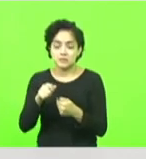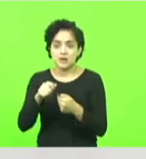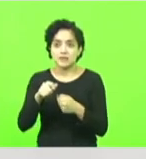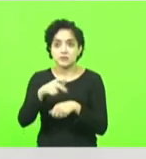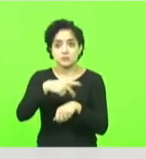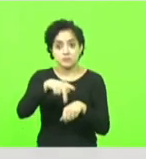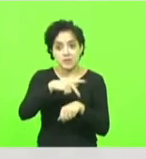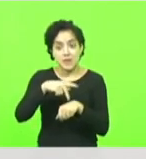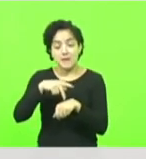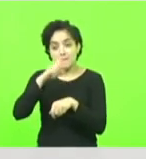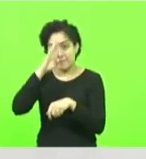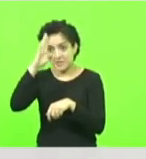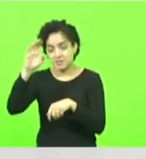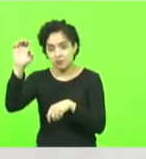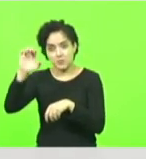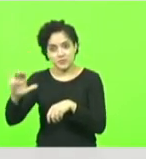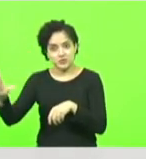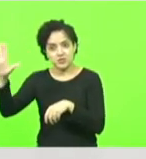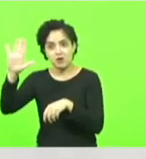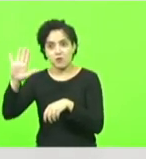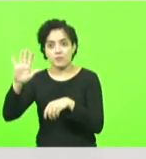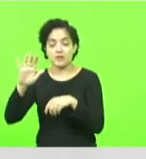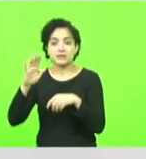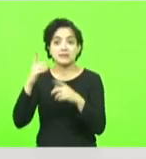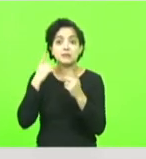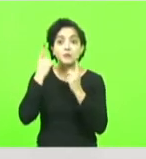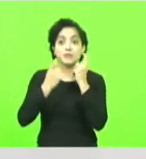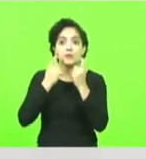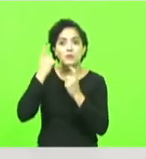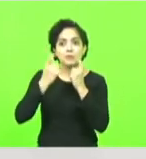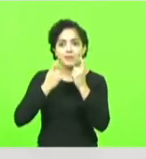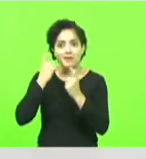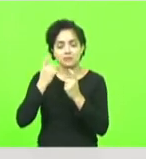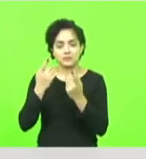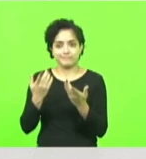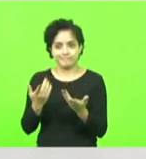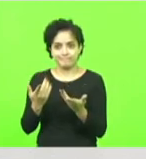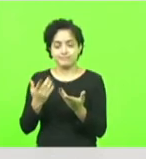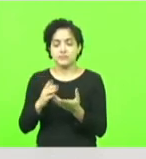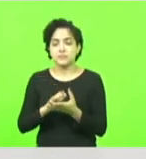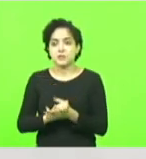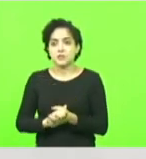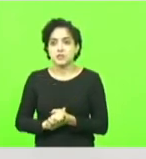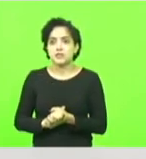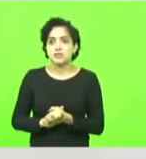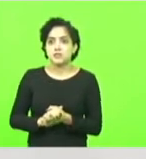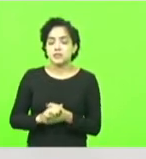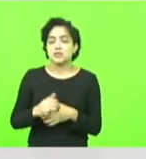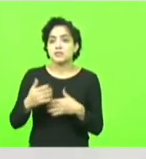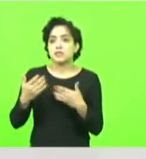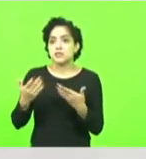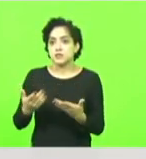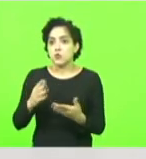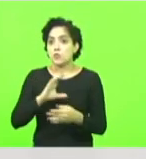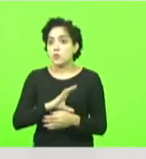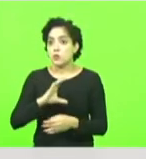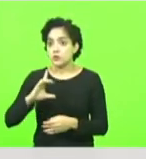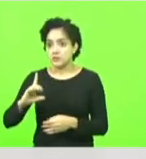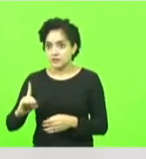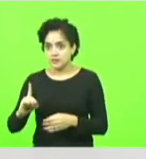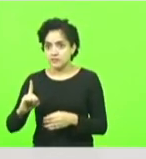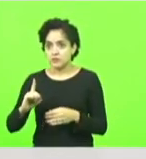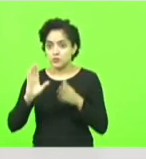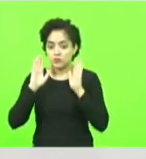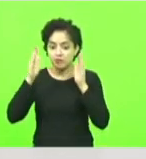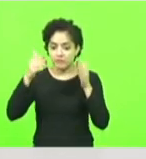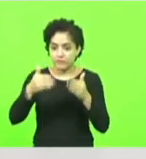os europeus, que estão preocupados com as mudanças climáticas. E, como coordenador da Frente